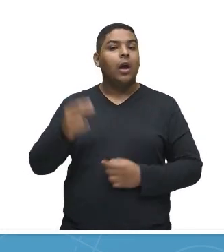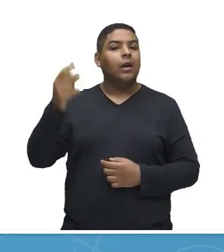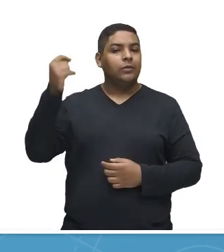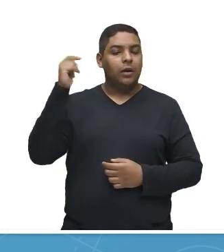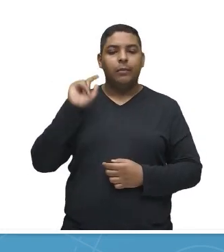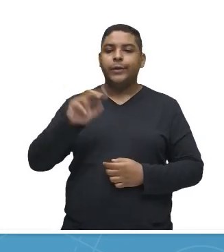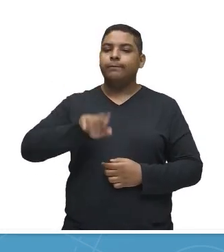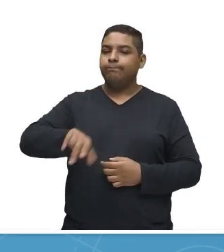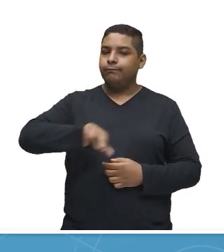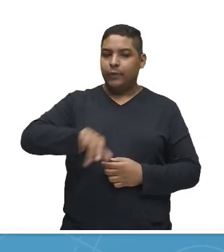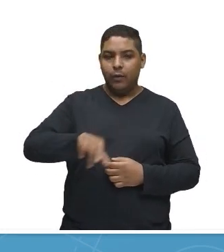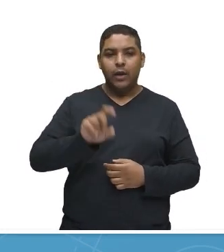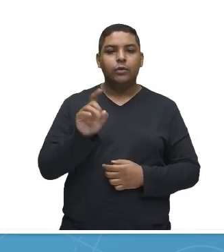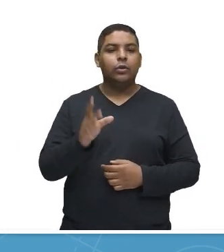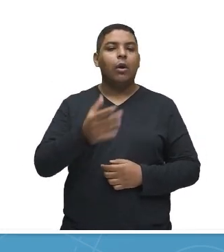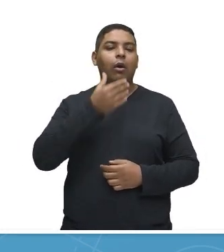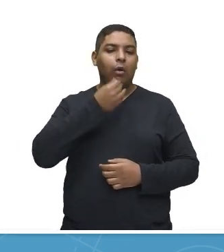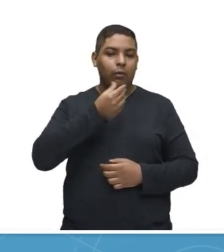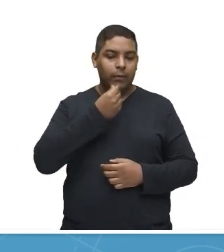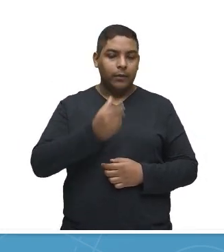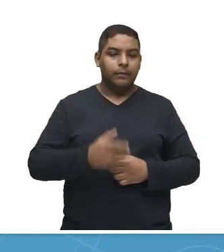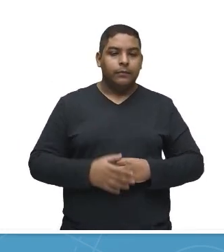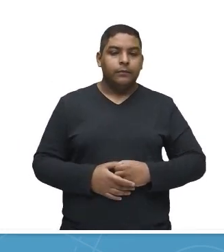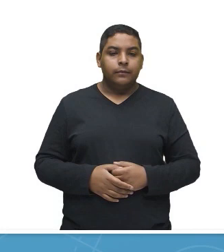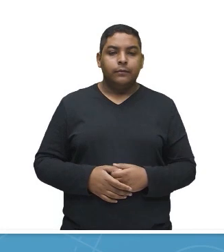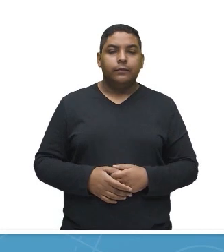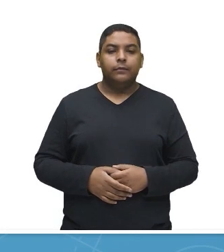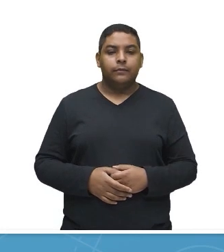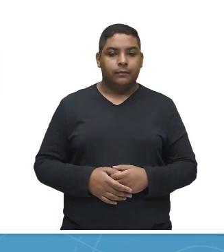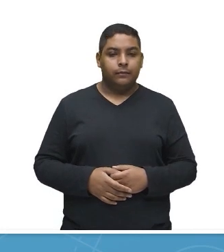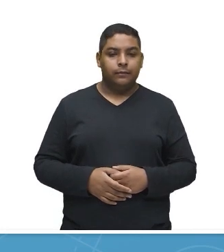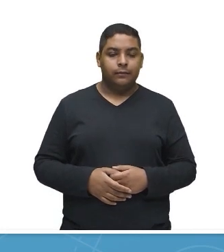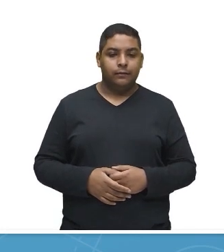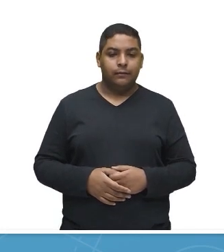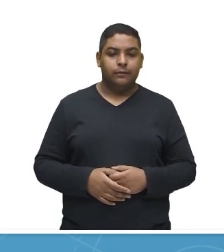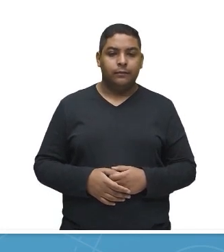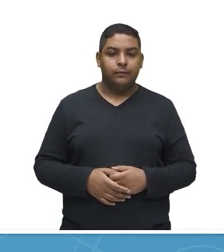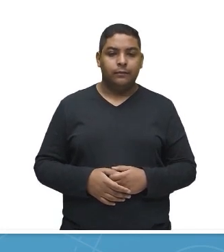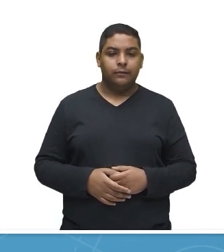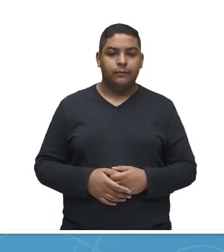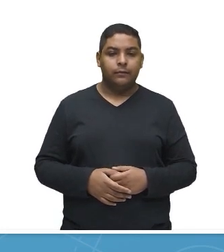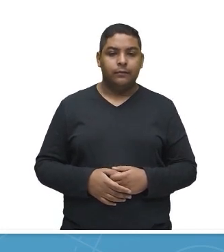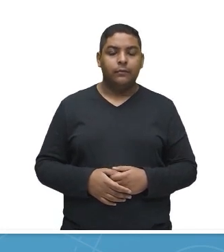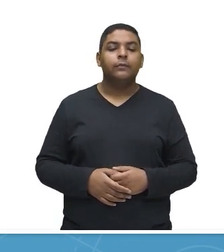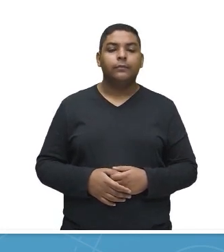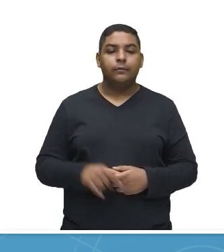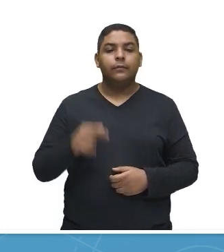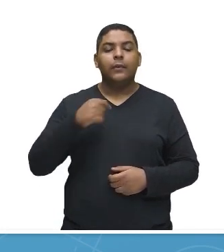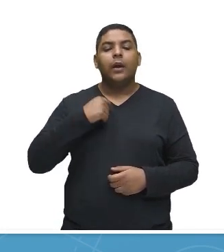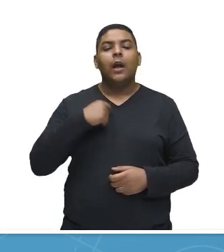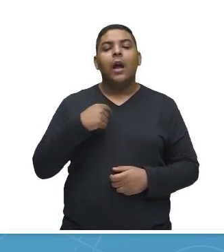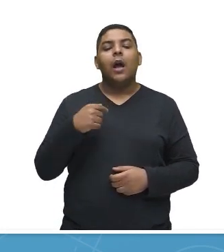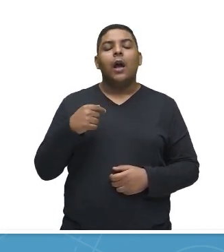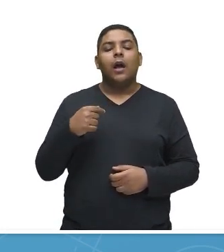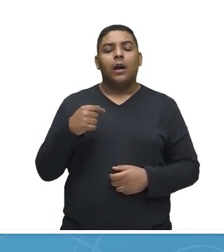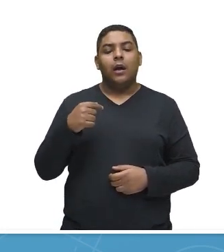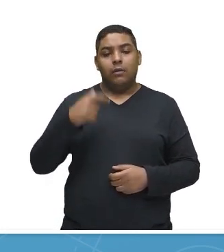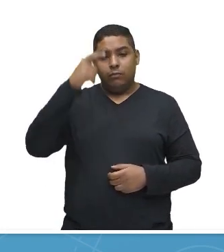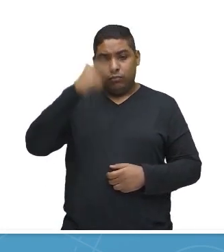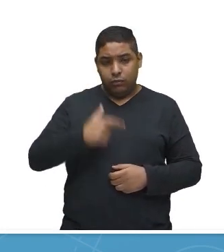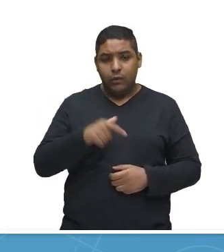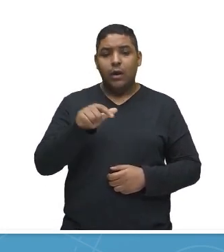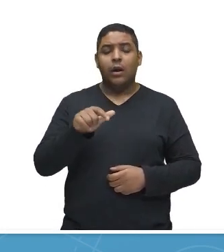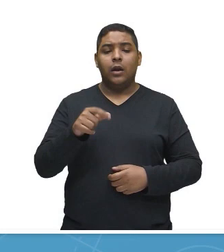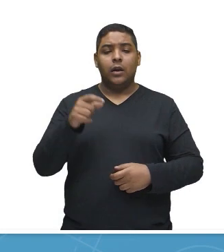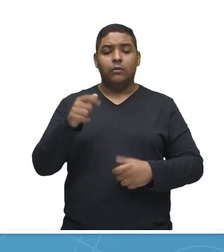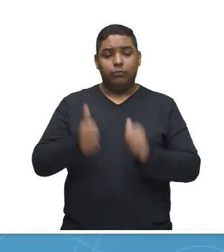não, tá certo? Nessas lutas, os lutadores, eles pintam os seus corpos, tá? Ou